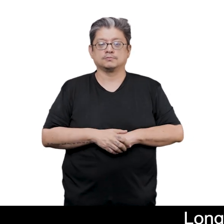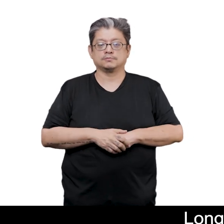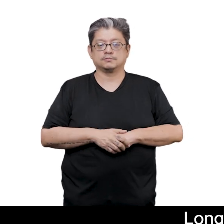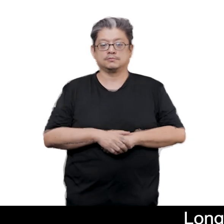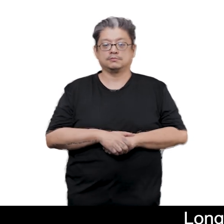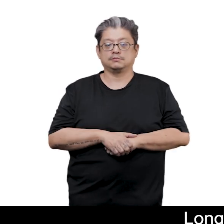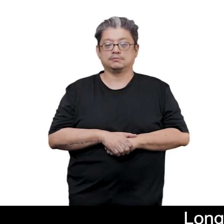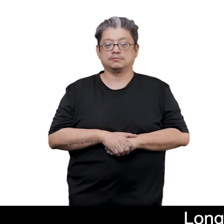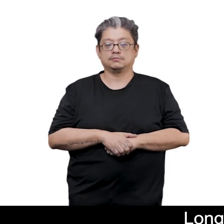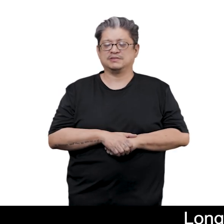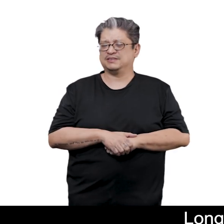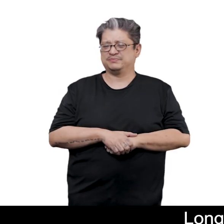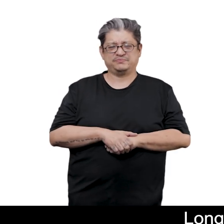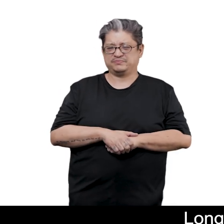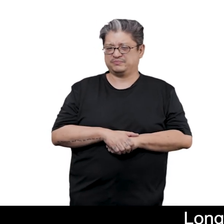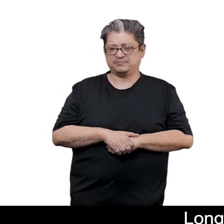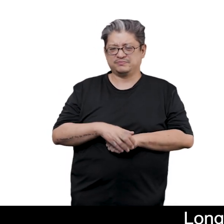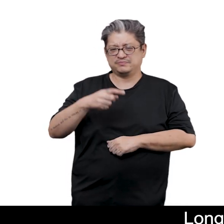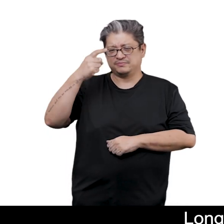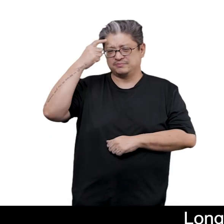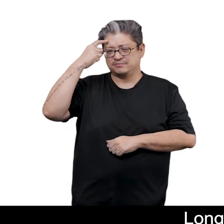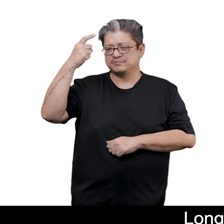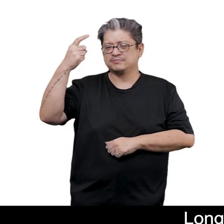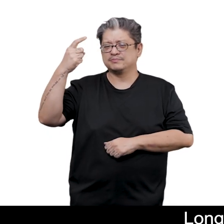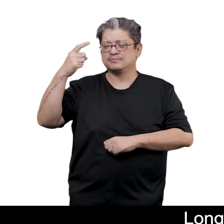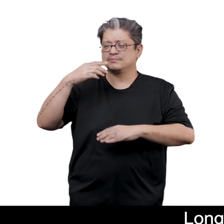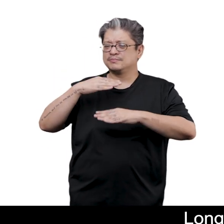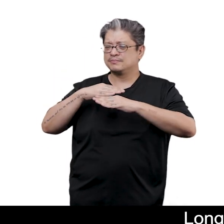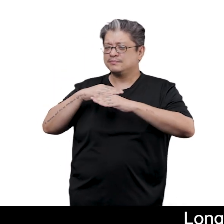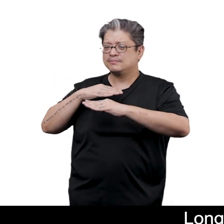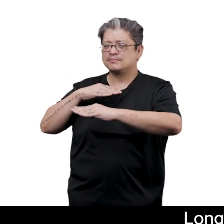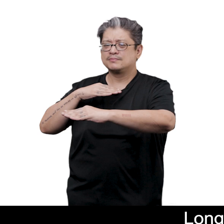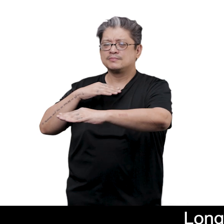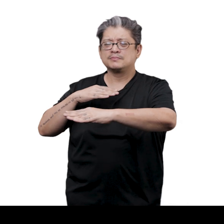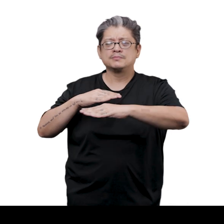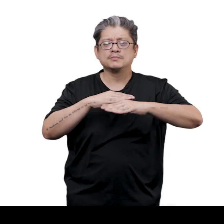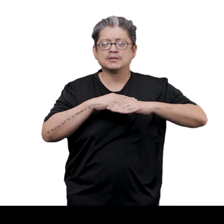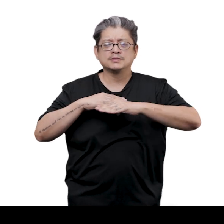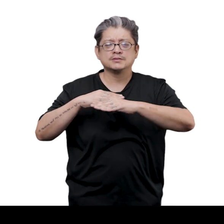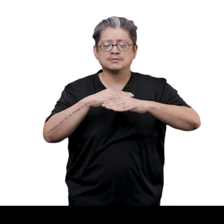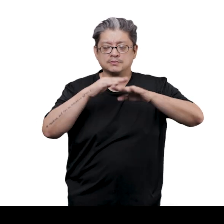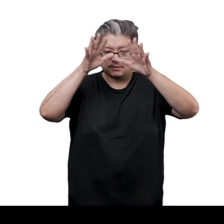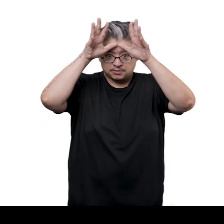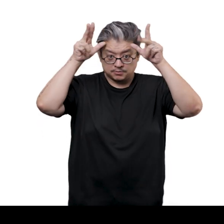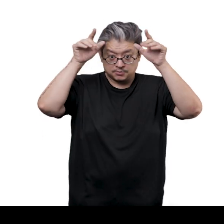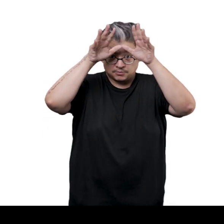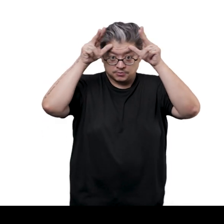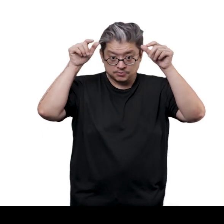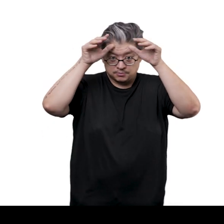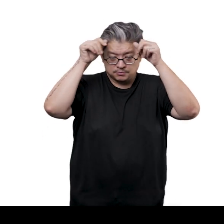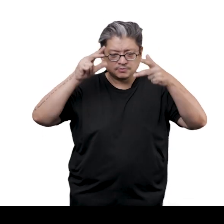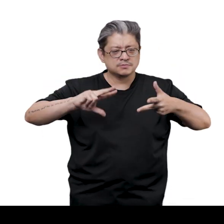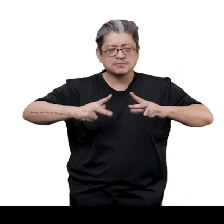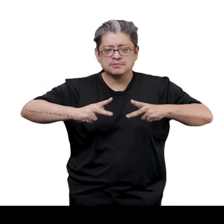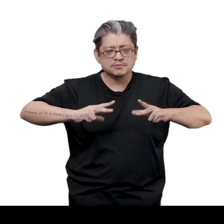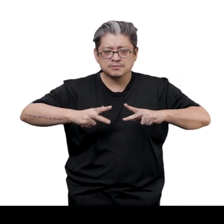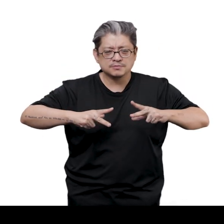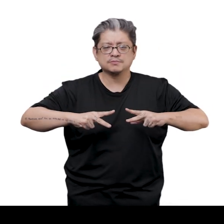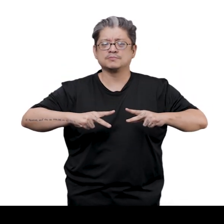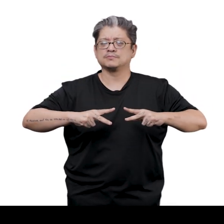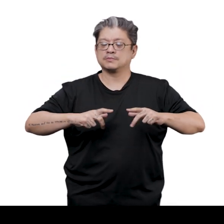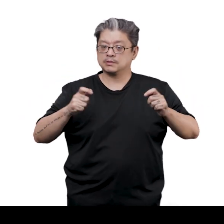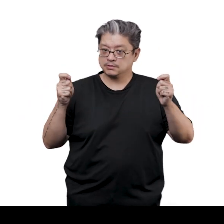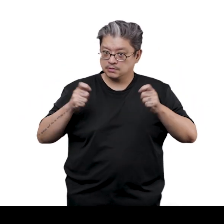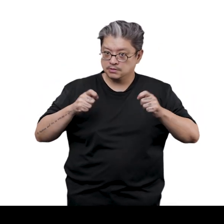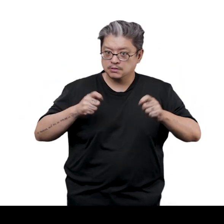Longe de desenhar um panorama sobre a abstração ou a figuração geométrica, a exposição aponta para novas possibilidades